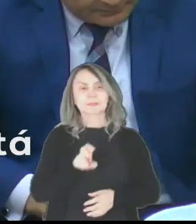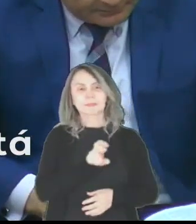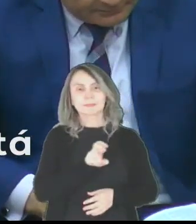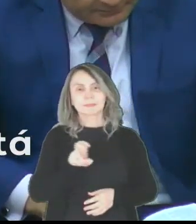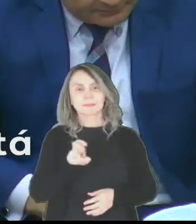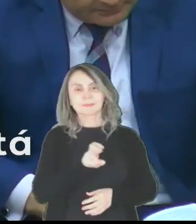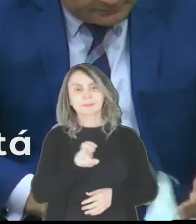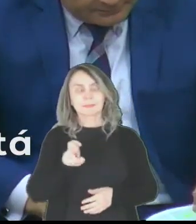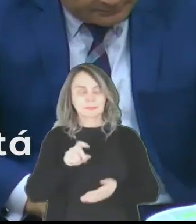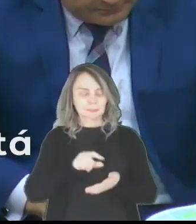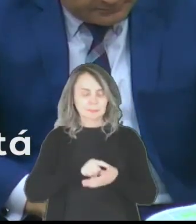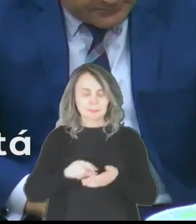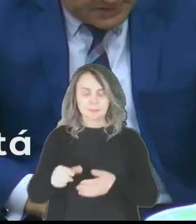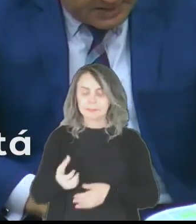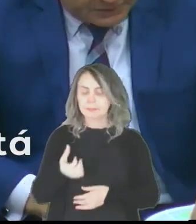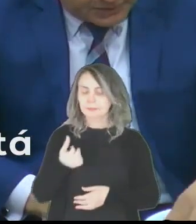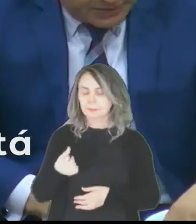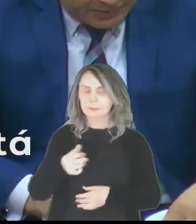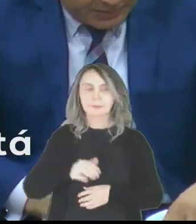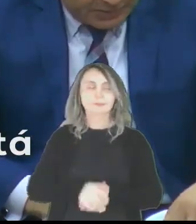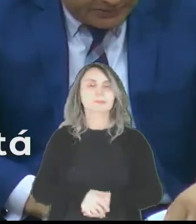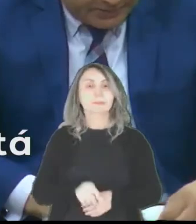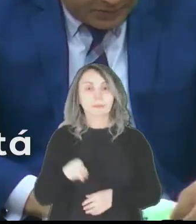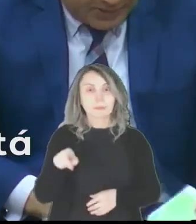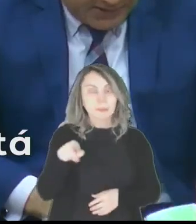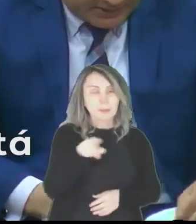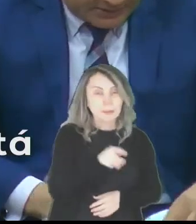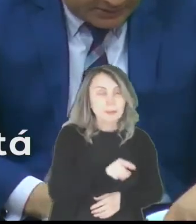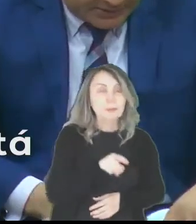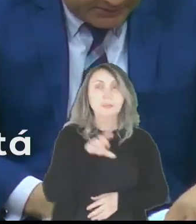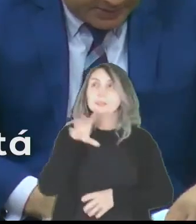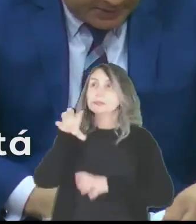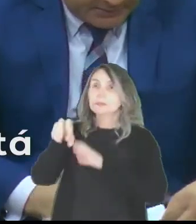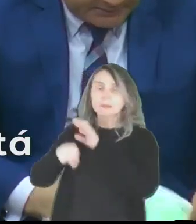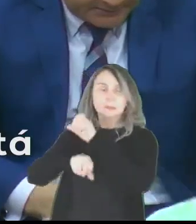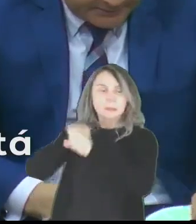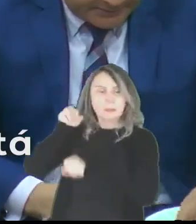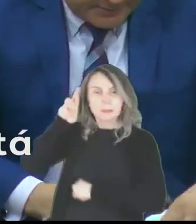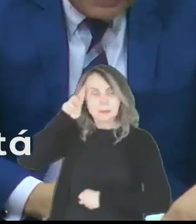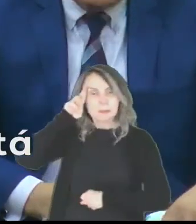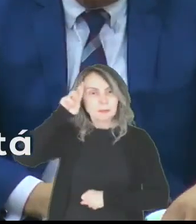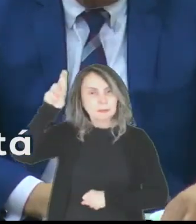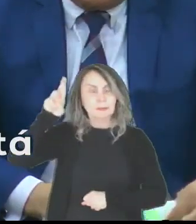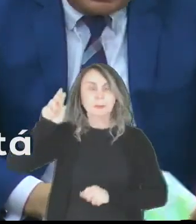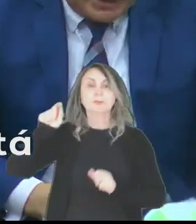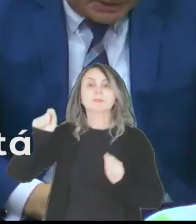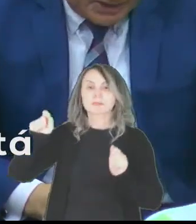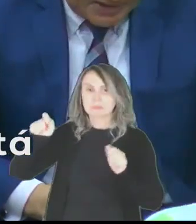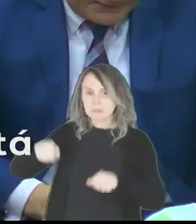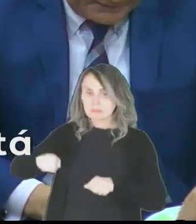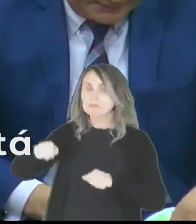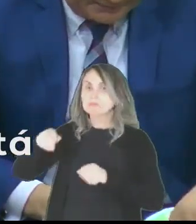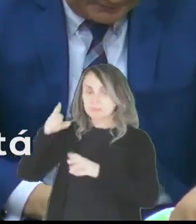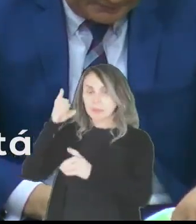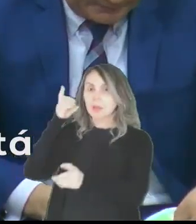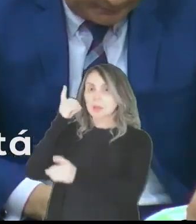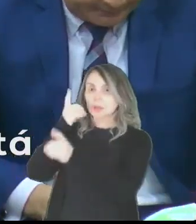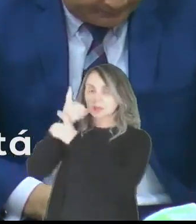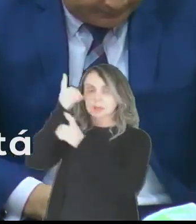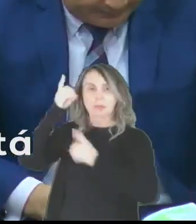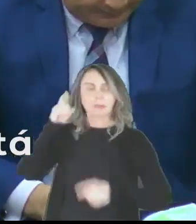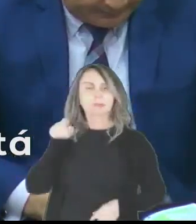diz assim: buscai ao Senhor enquanto o que, meus amados irmãos? Se pode achar.